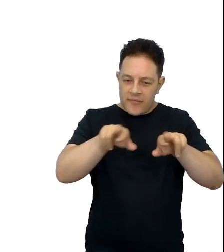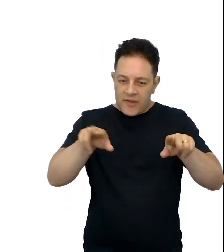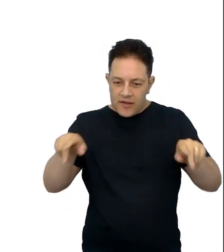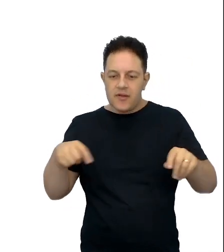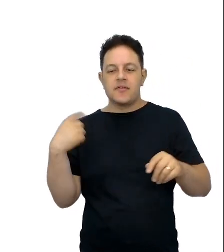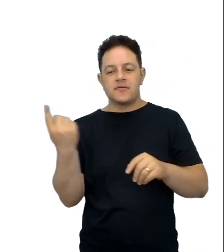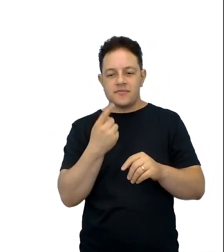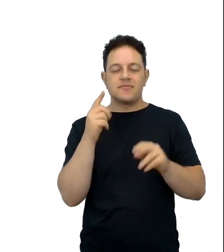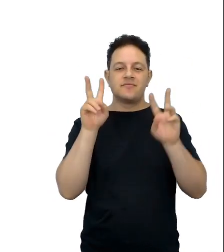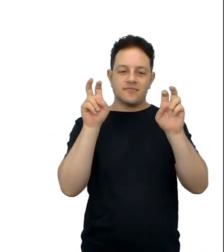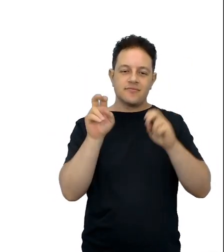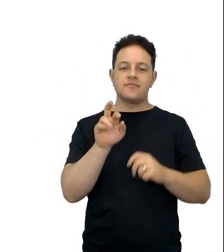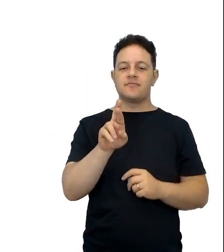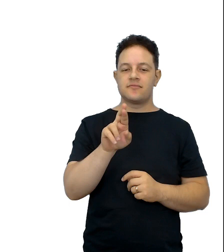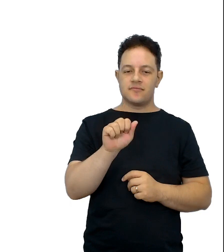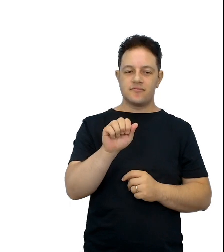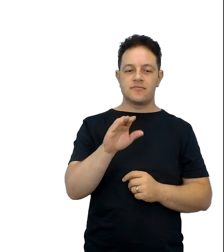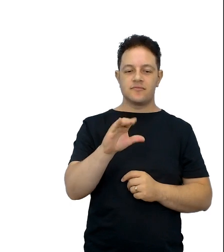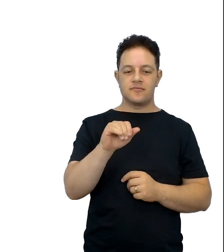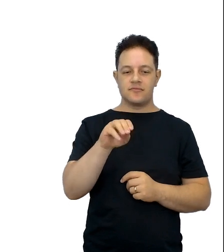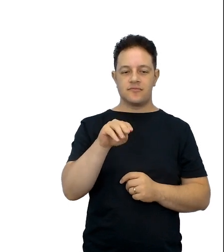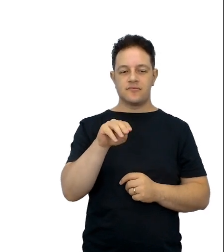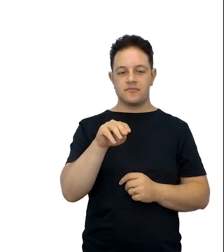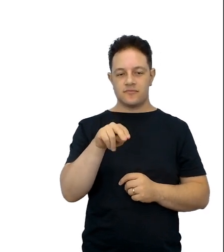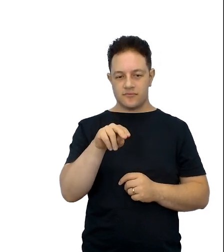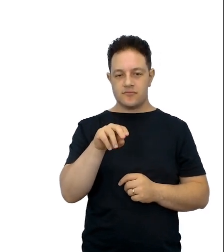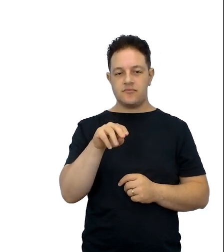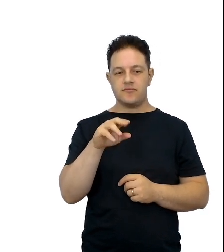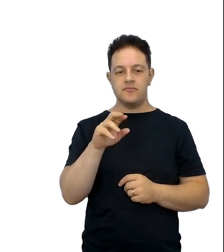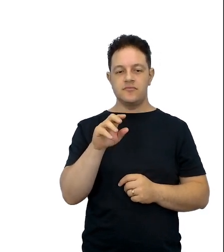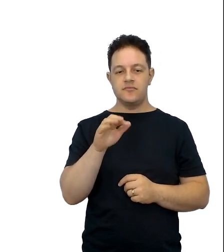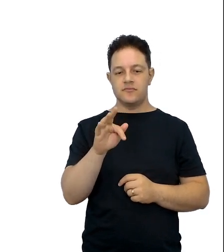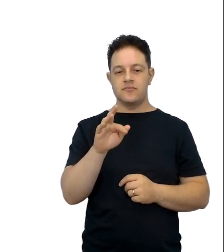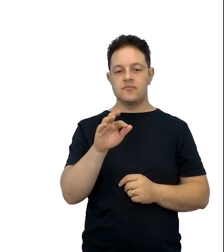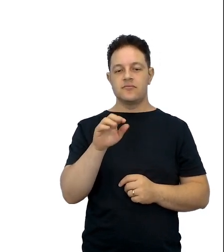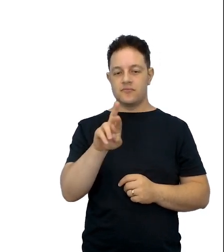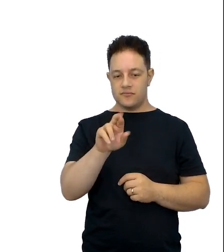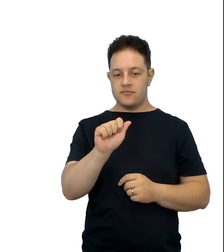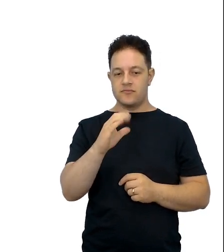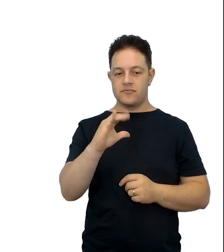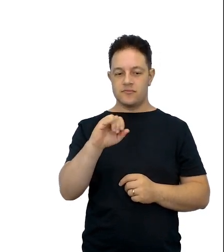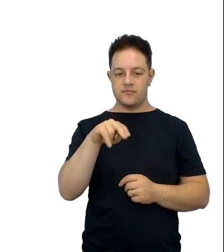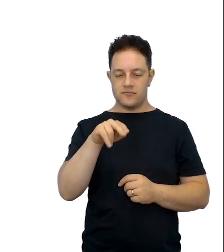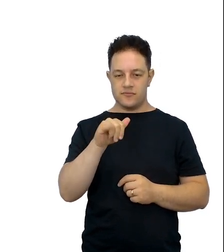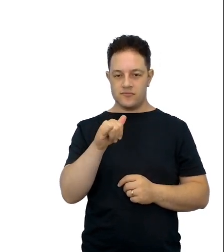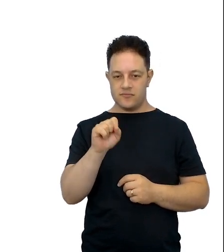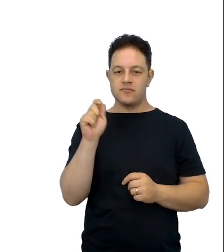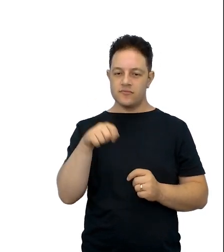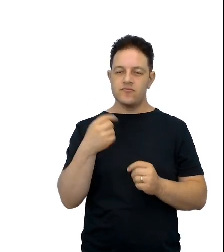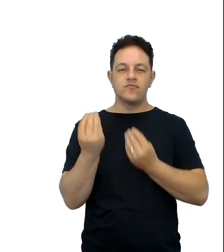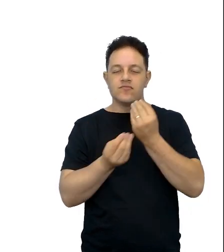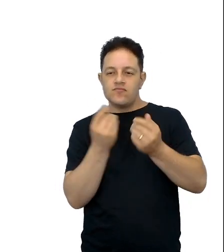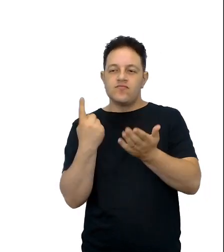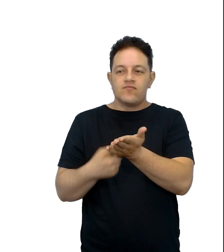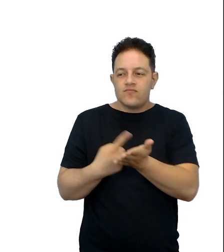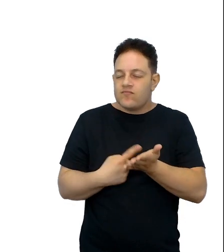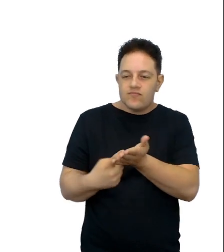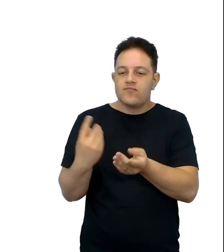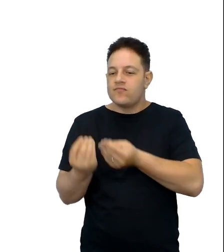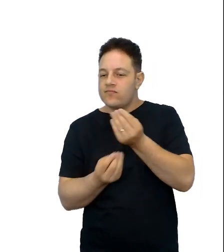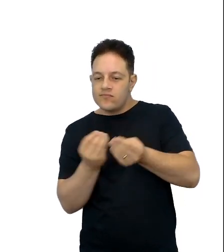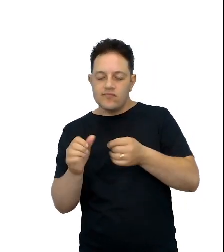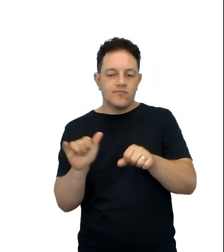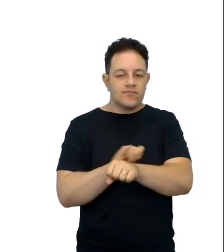falam dos racionais, estudos bem bacanas, né, que a gente pode combinar aí com um grupo, né, de professores para estar